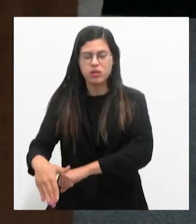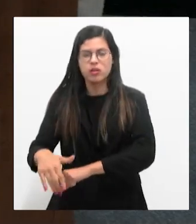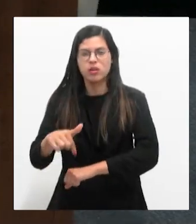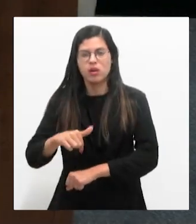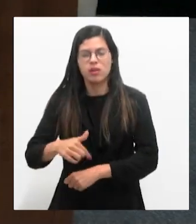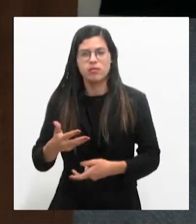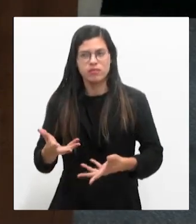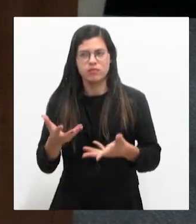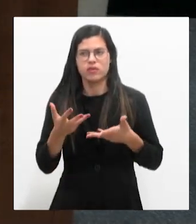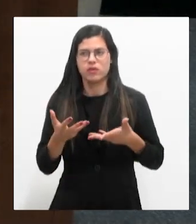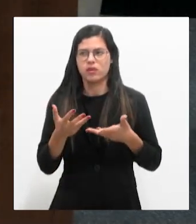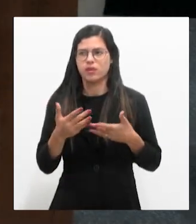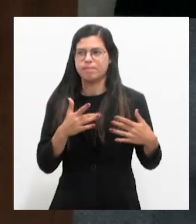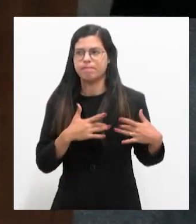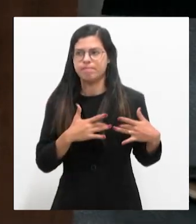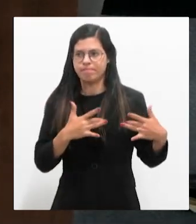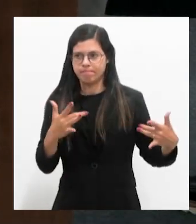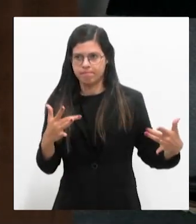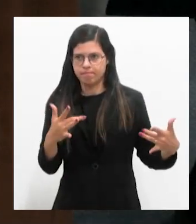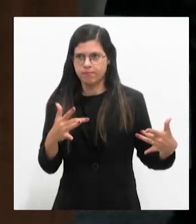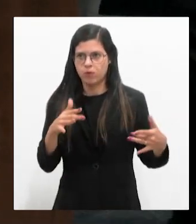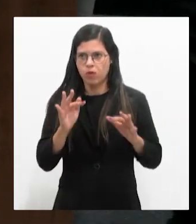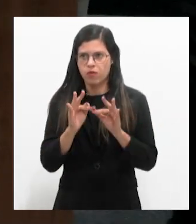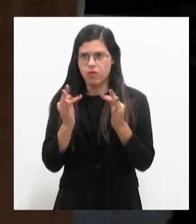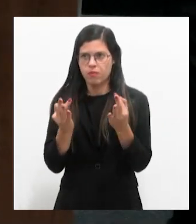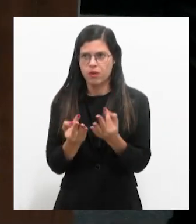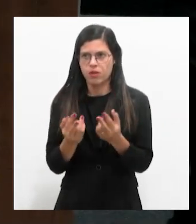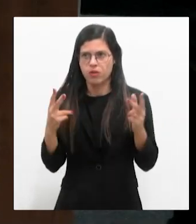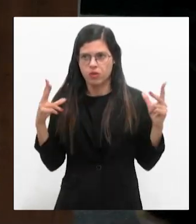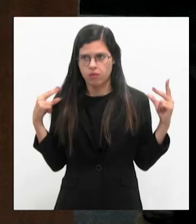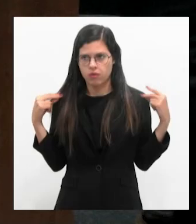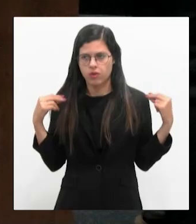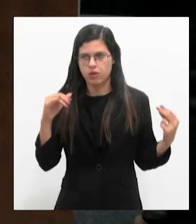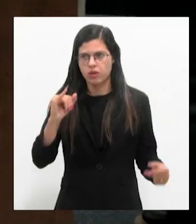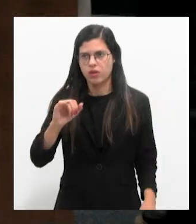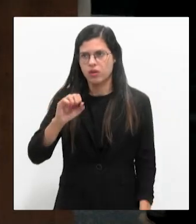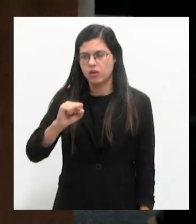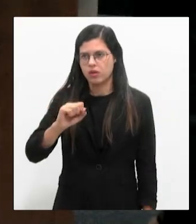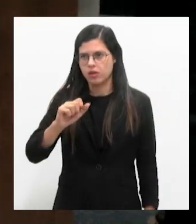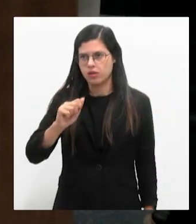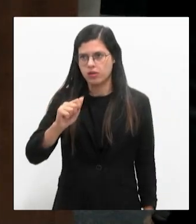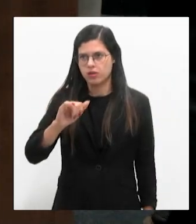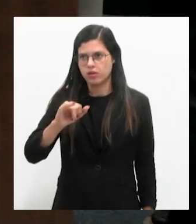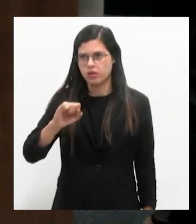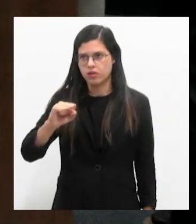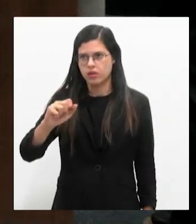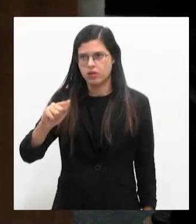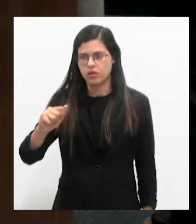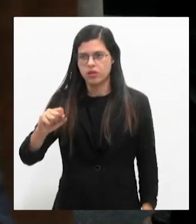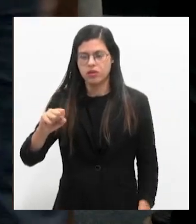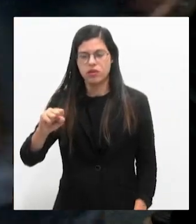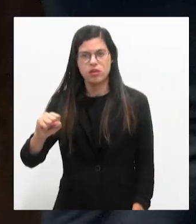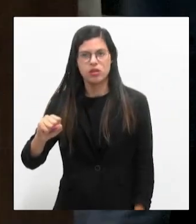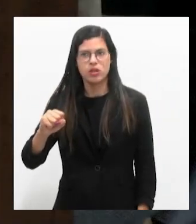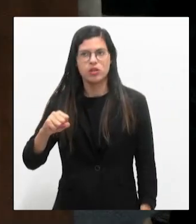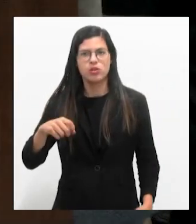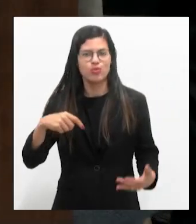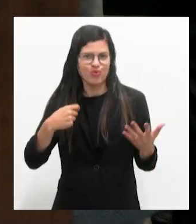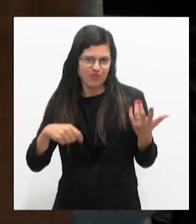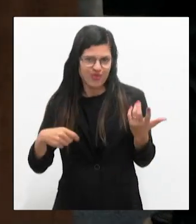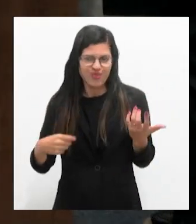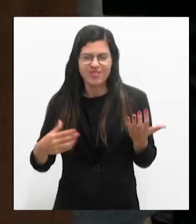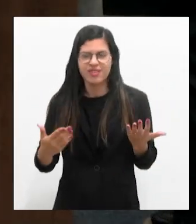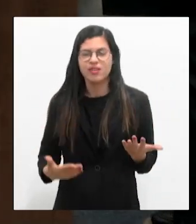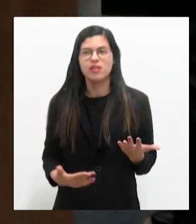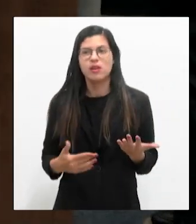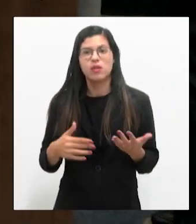presidente, eu gostaria de me solidarizar com a família do motorista Isaías José Correia, o Isaías do Violão, como ele era conhecido, que